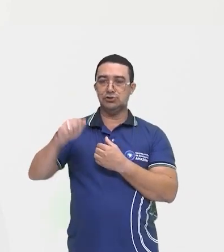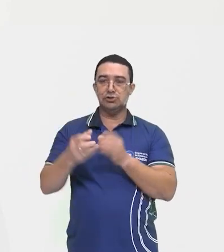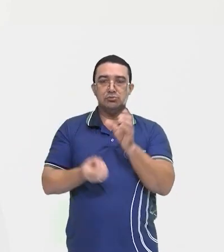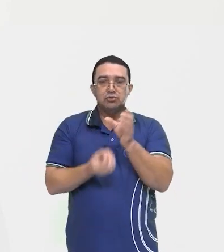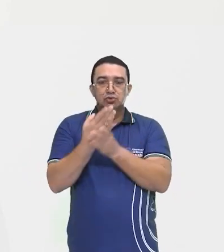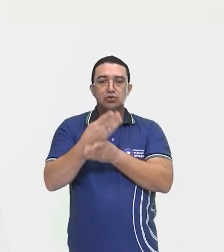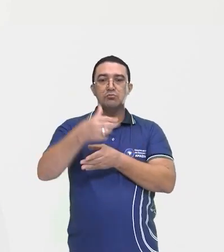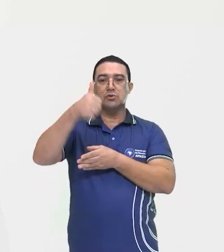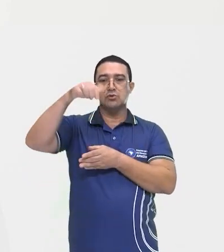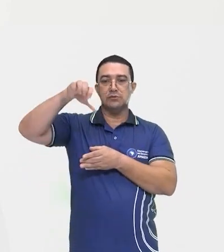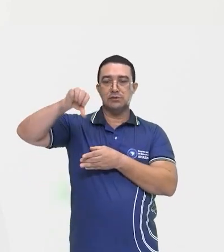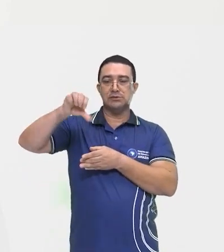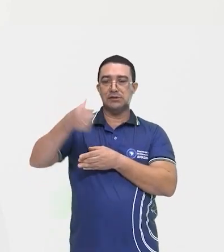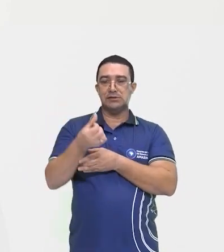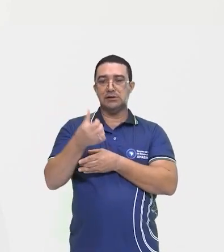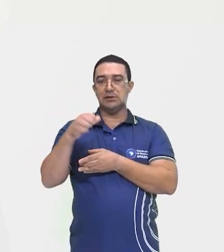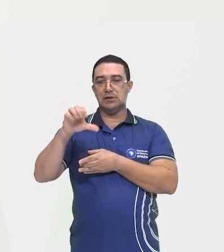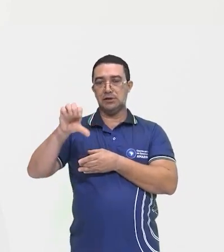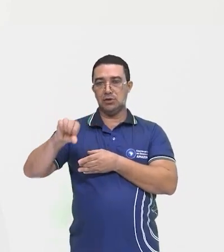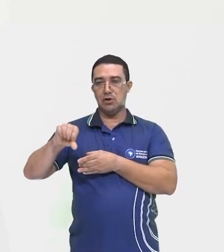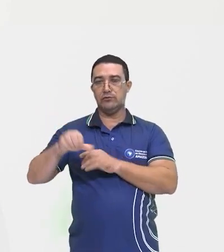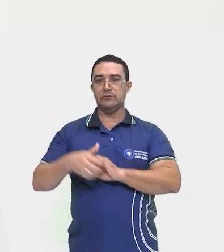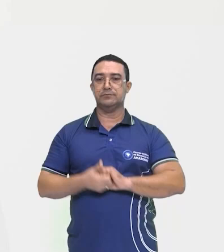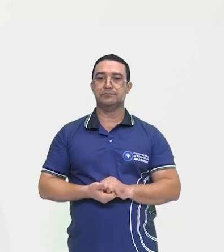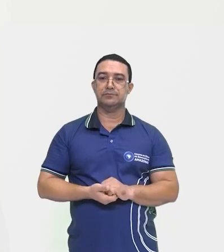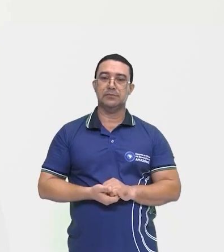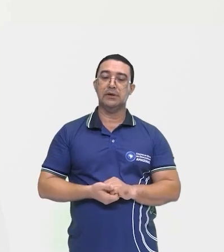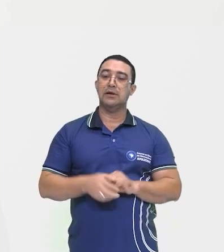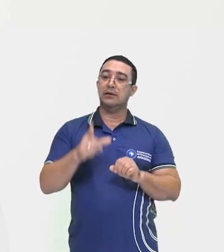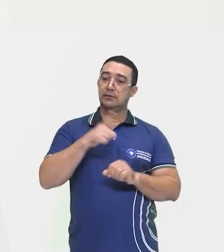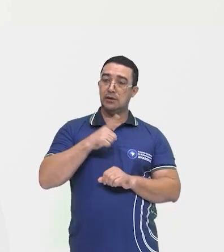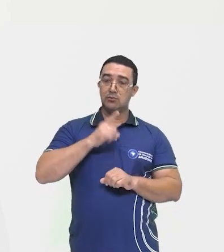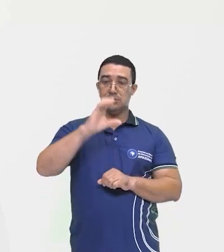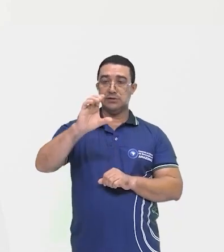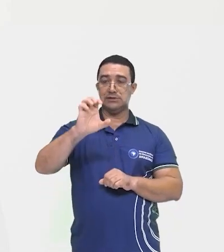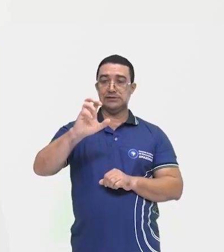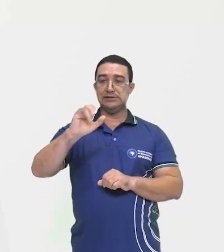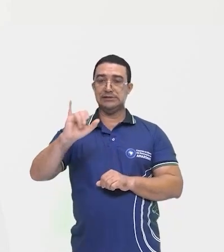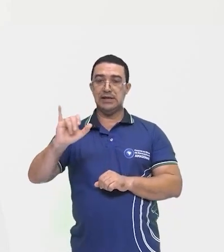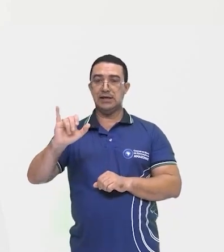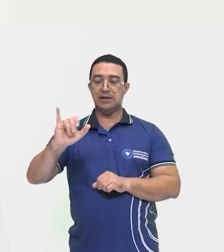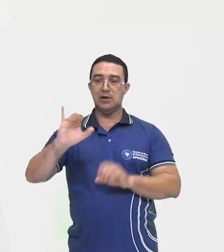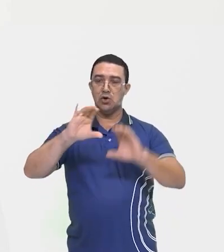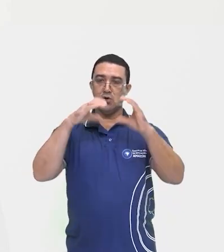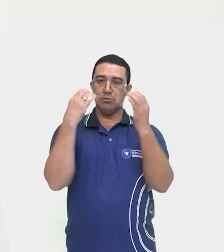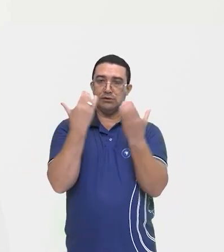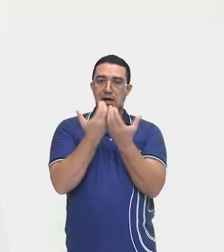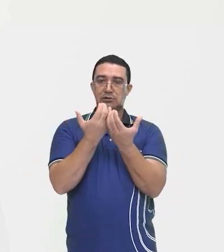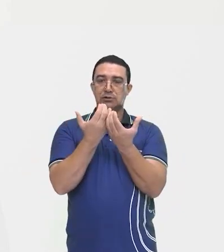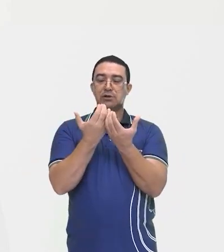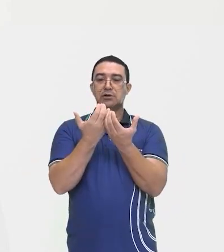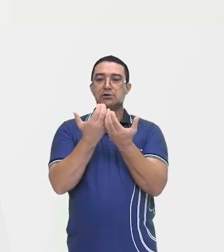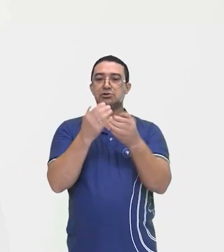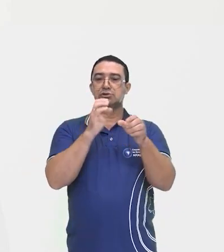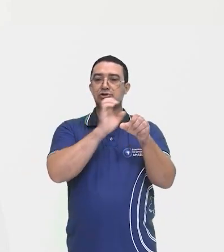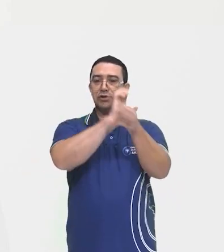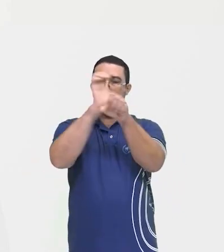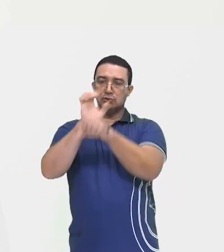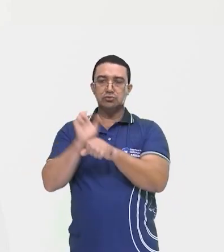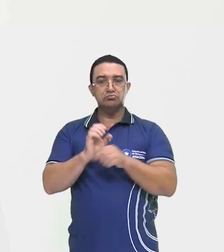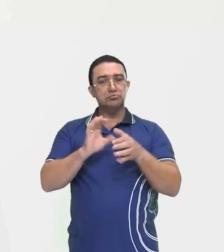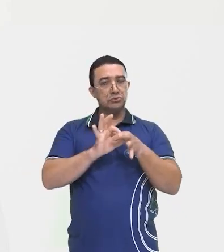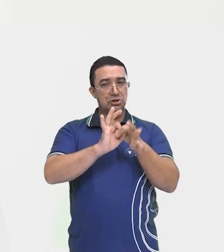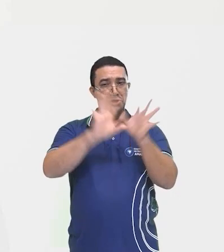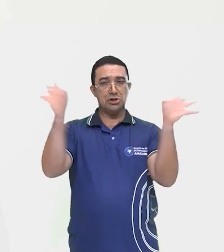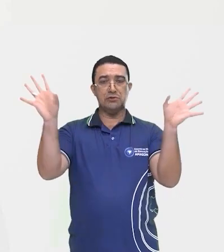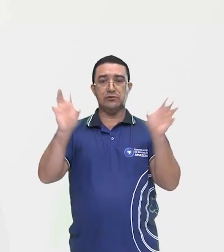1969. Perdão, a APEC em 1989, tá? Temos a CI, Comunidade dos Estados Independentes, e temos